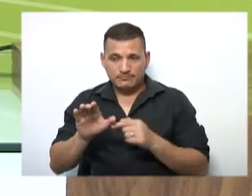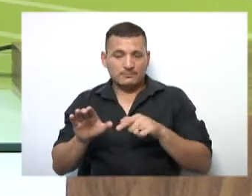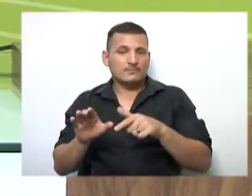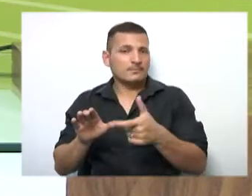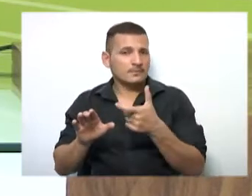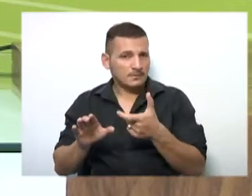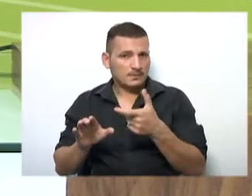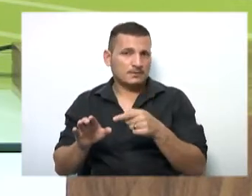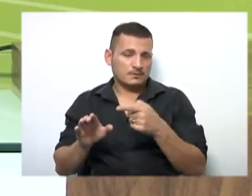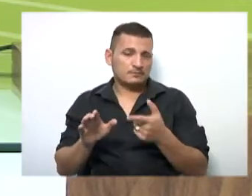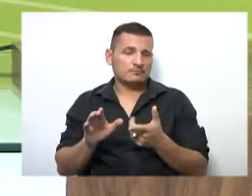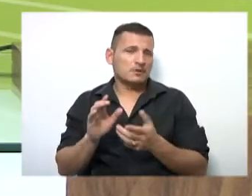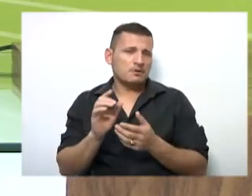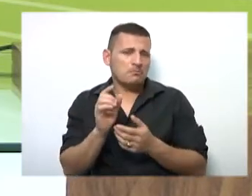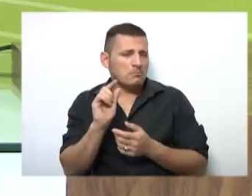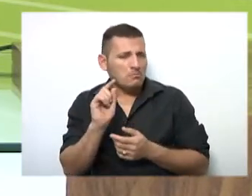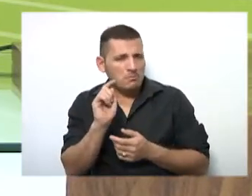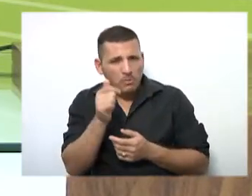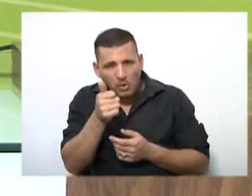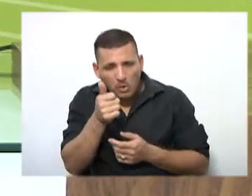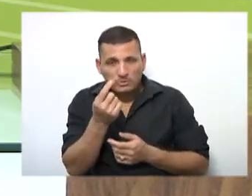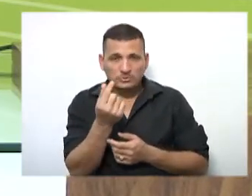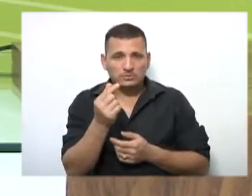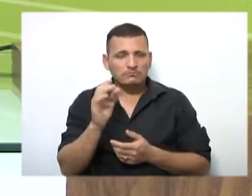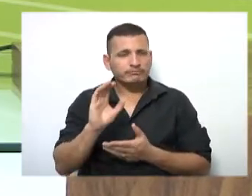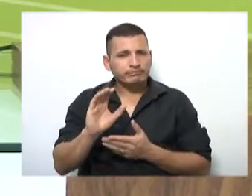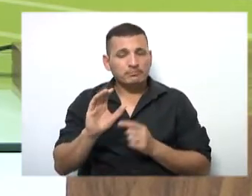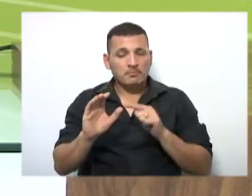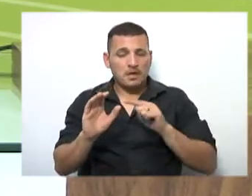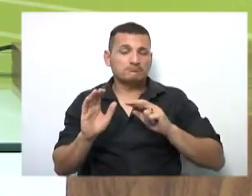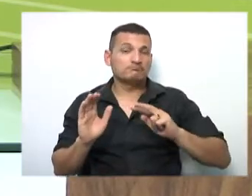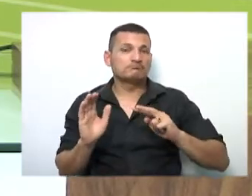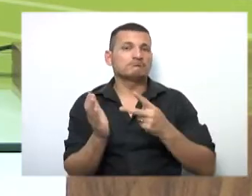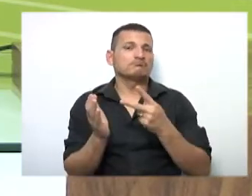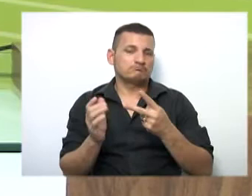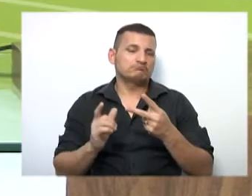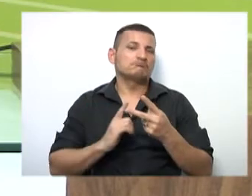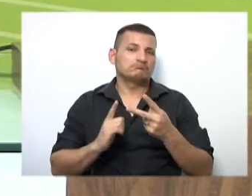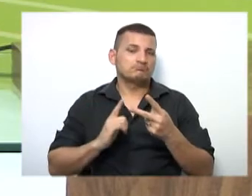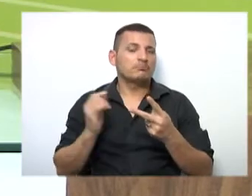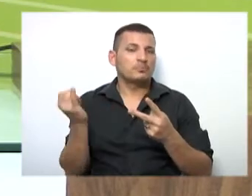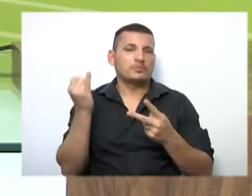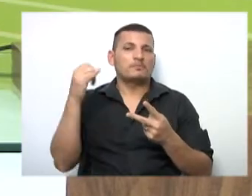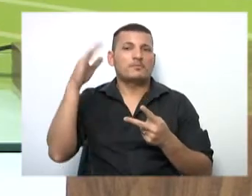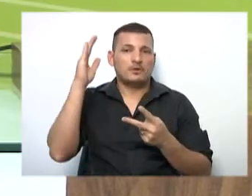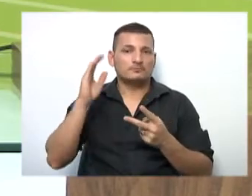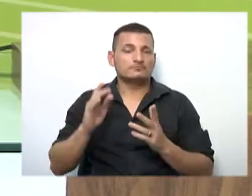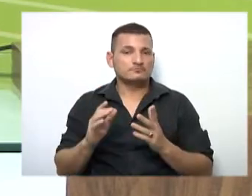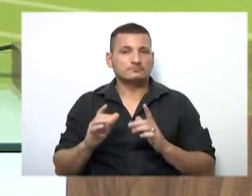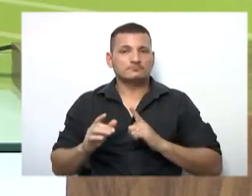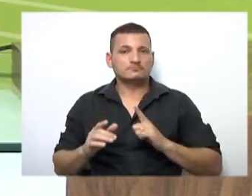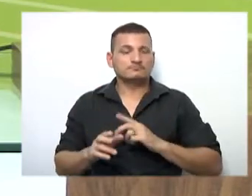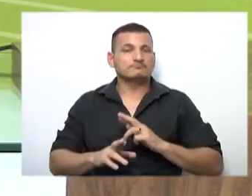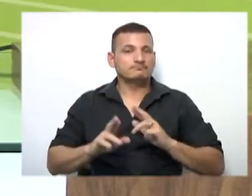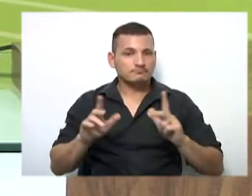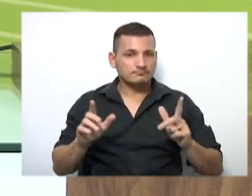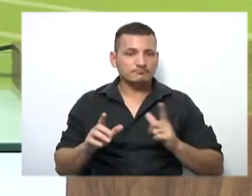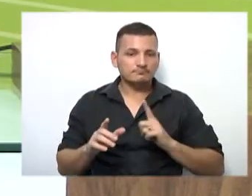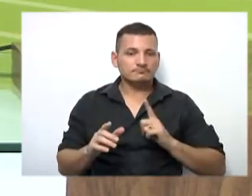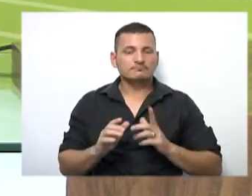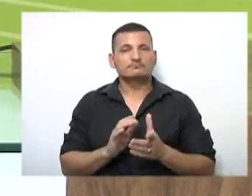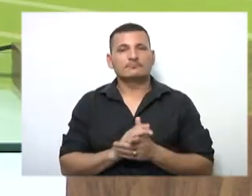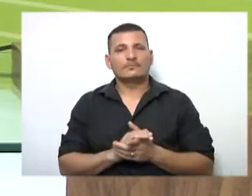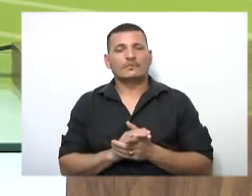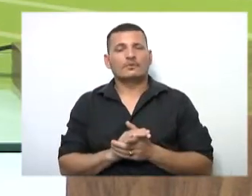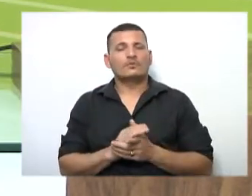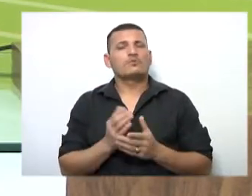que em volume é pequeno, mas em significância é muito grande. Então existe uma grande diferença aqui entre a